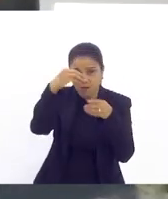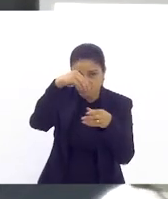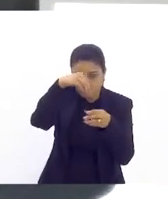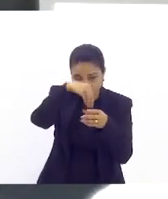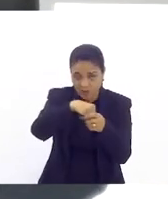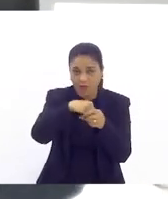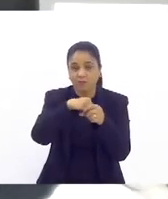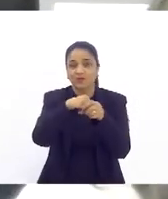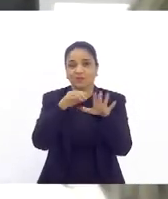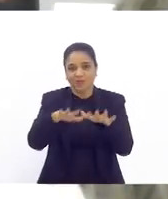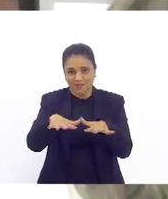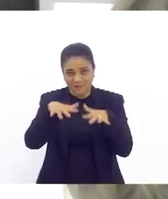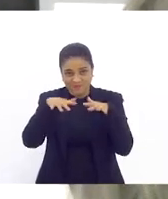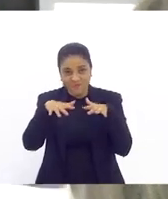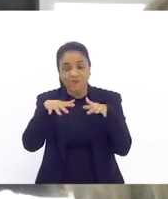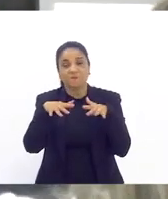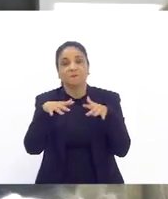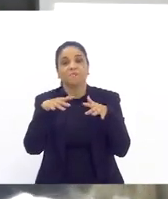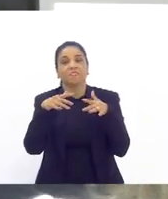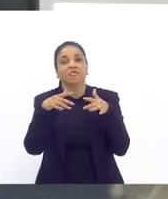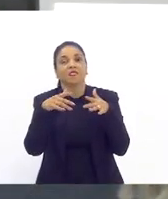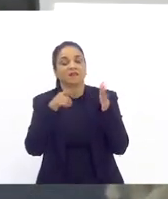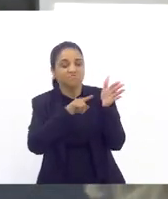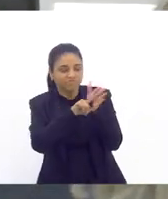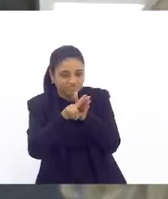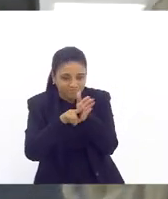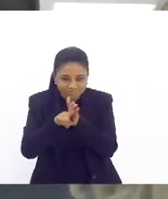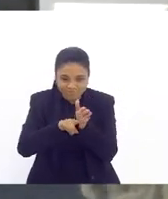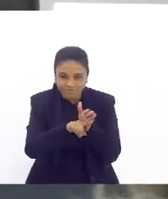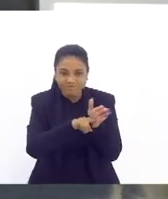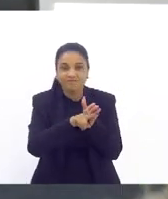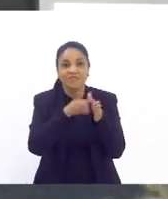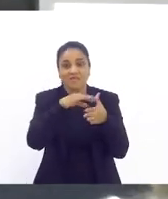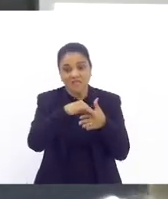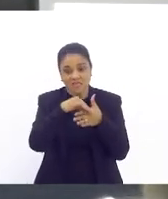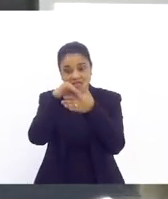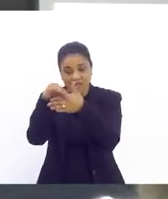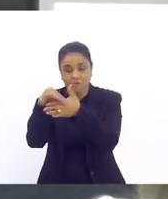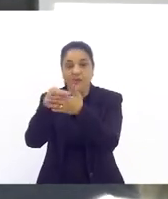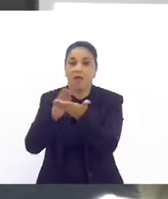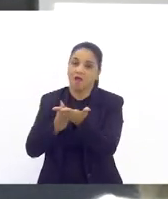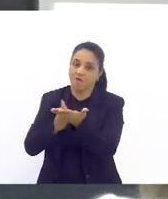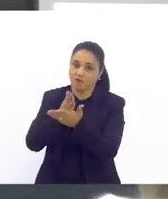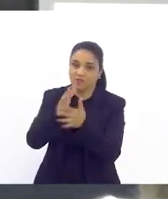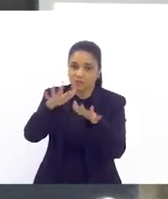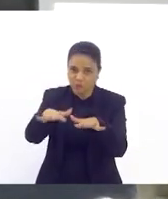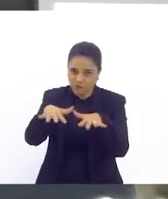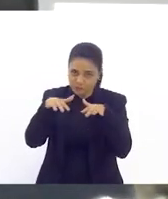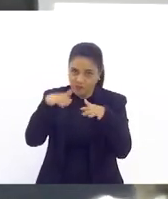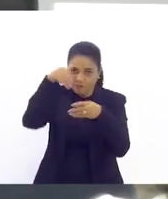apreciar esse documento encaminhar após para votação